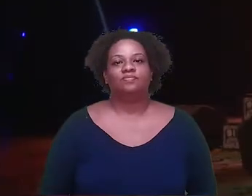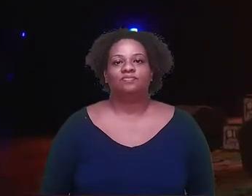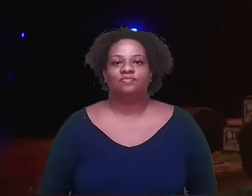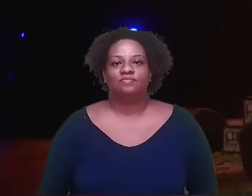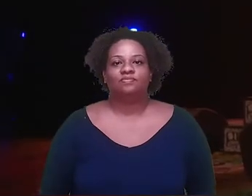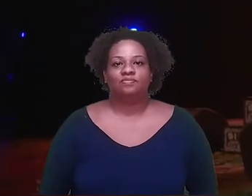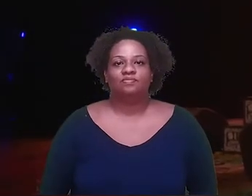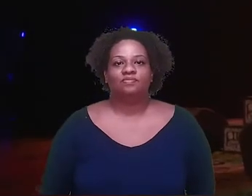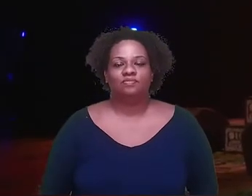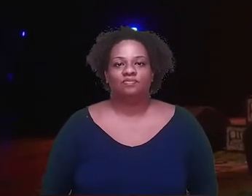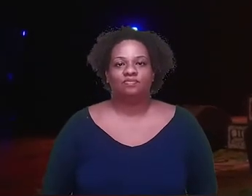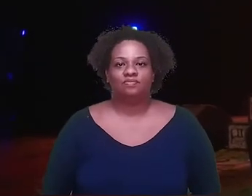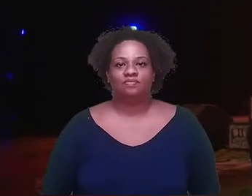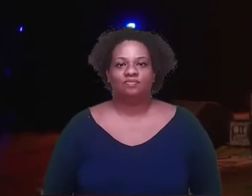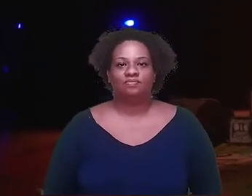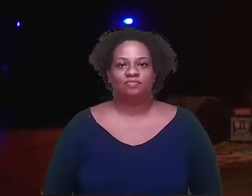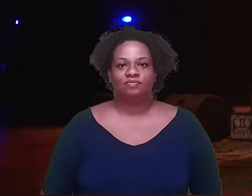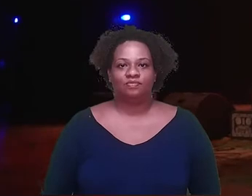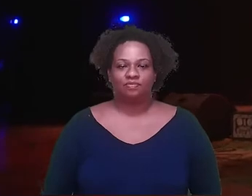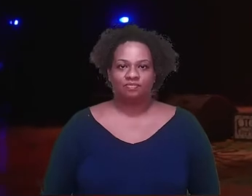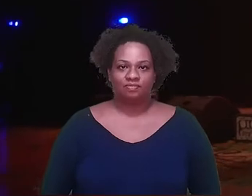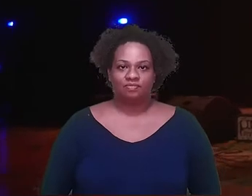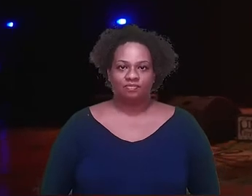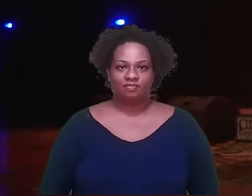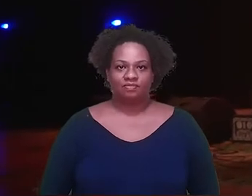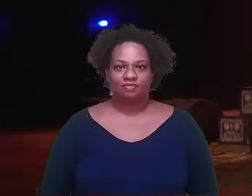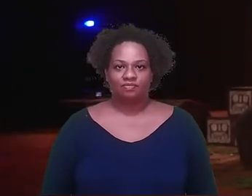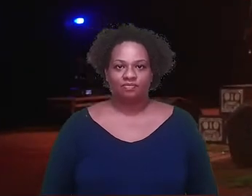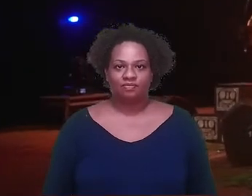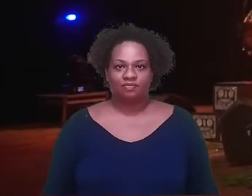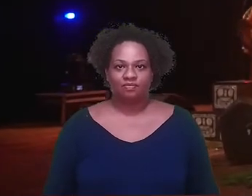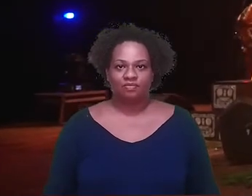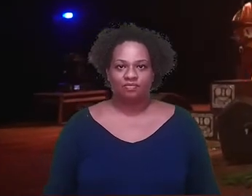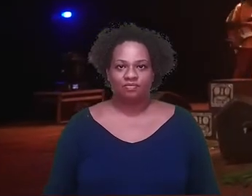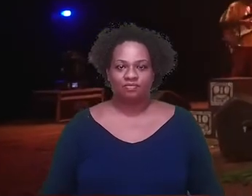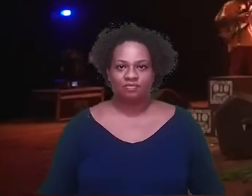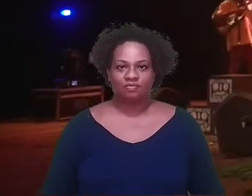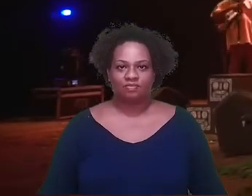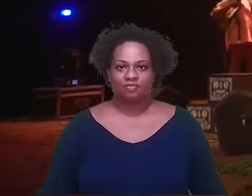Chega todo mundo aqui, muito obrigada. Mesmo sem plateia, só